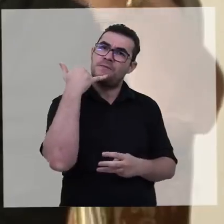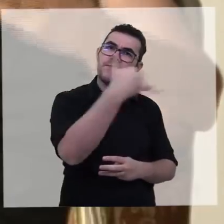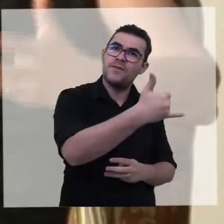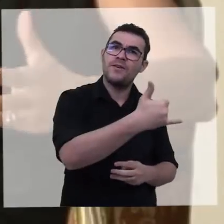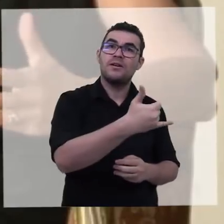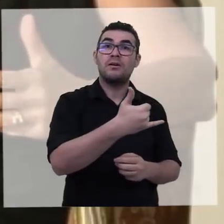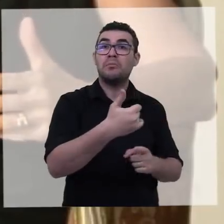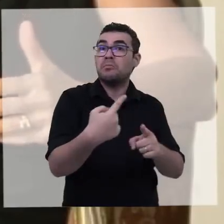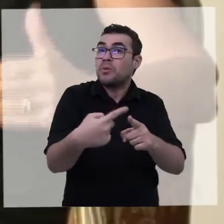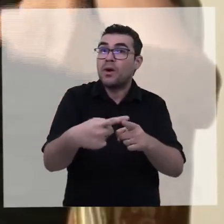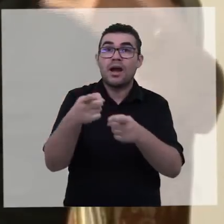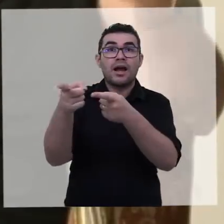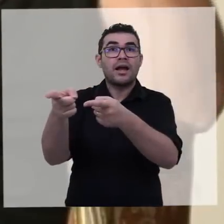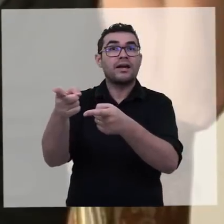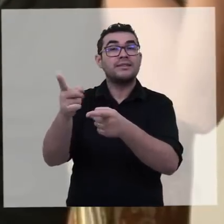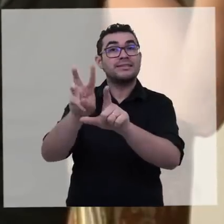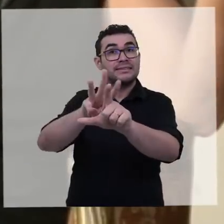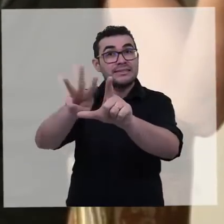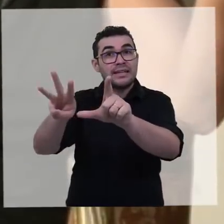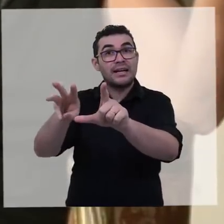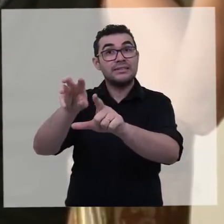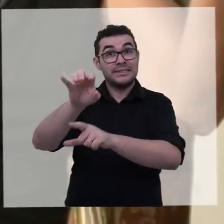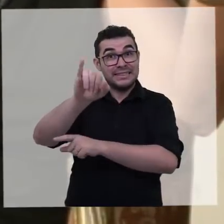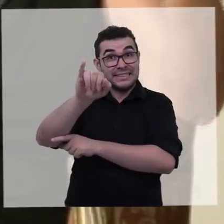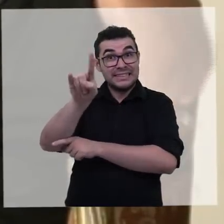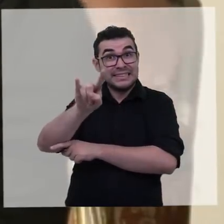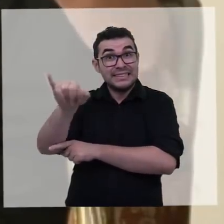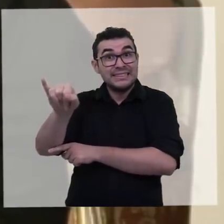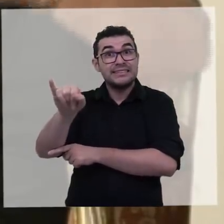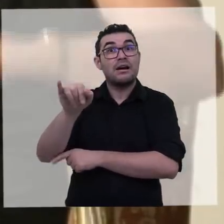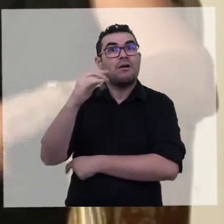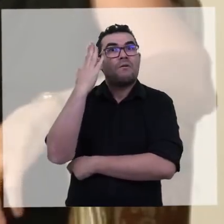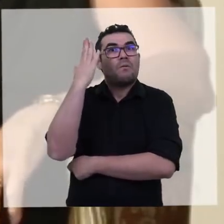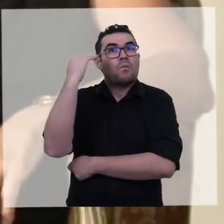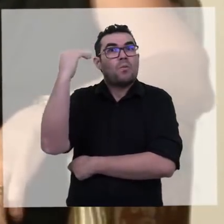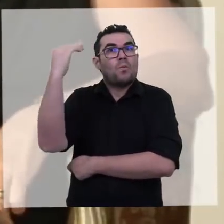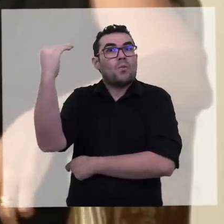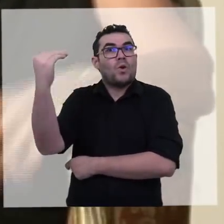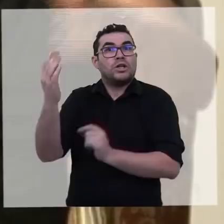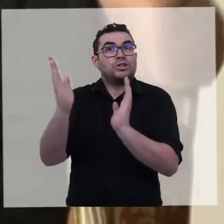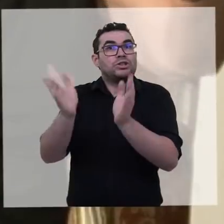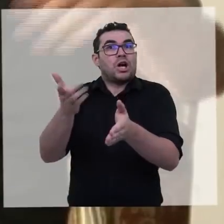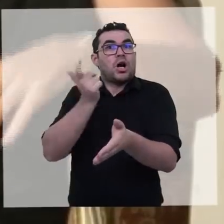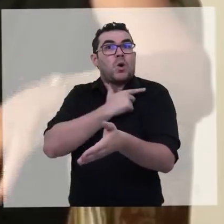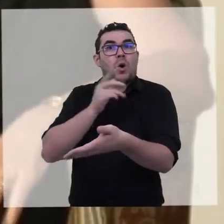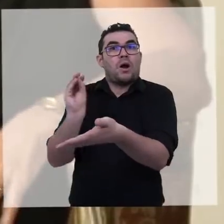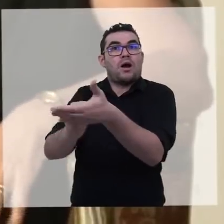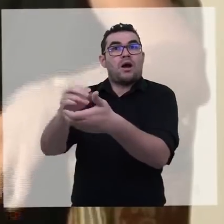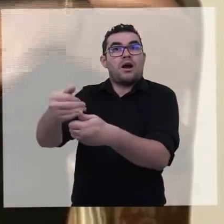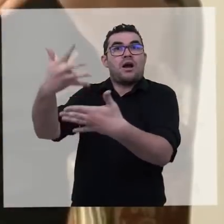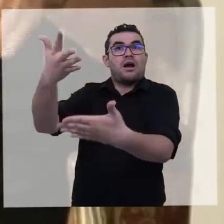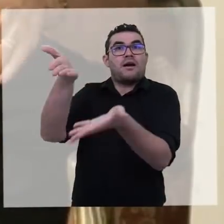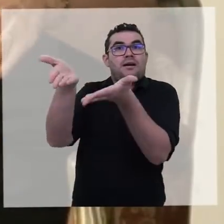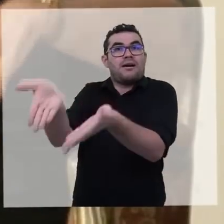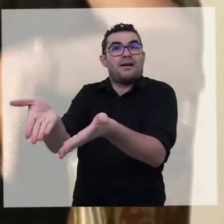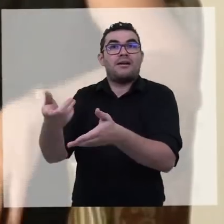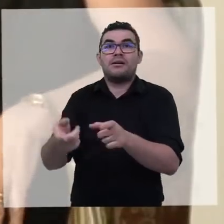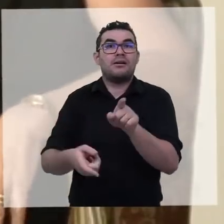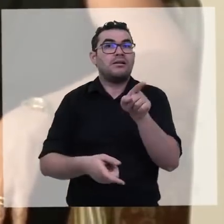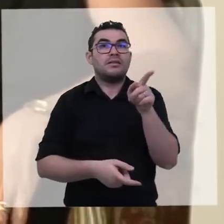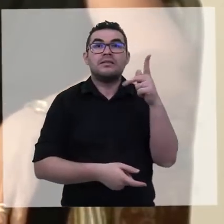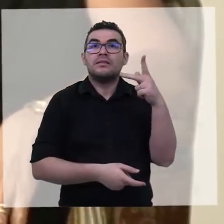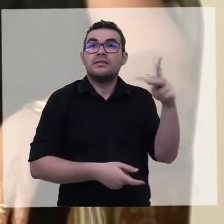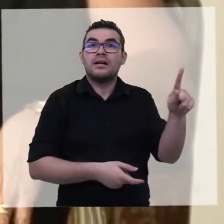telefonar. E ela indexada no ISE e eu não consegui indexá-la no Cielo, que é a base